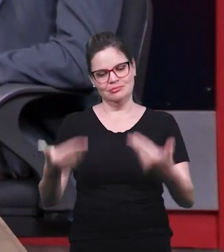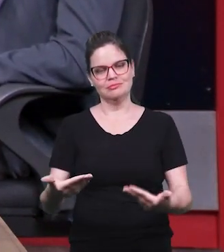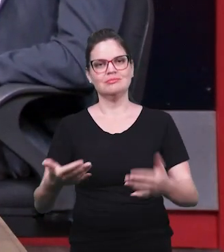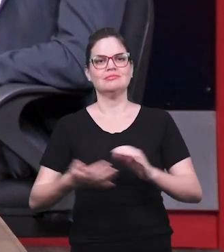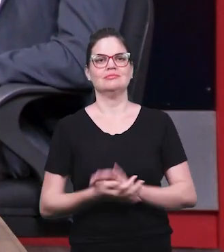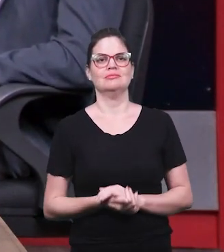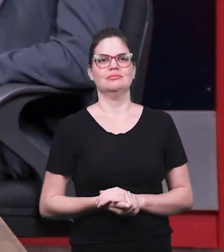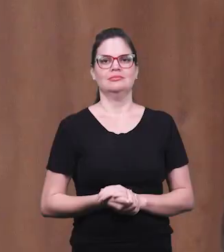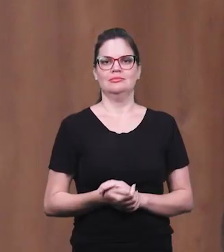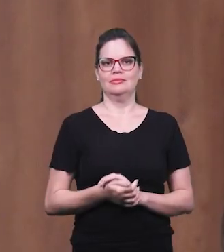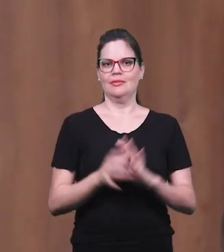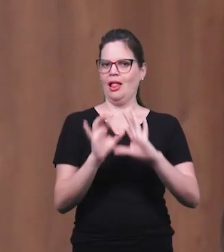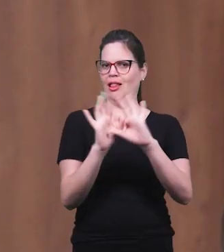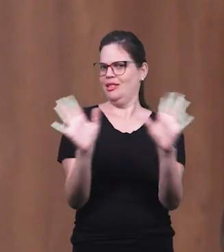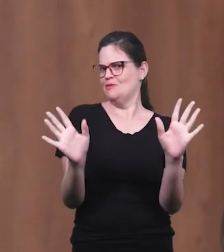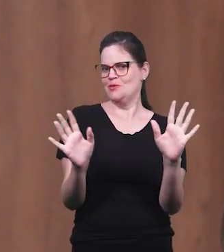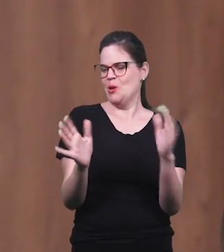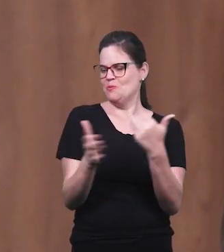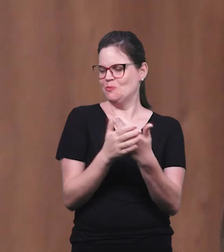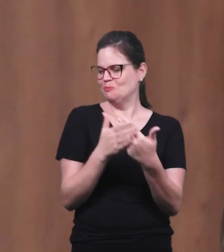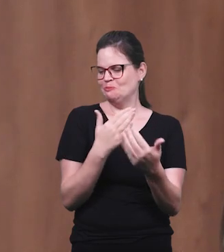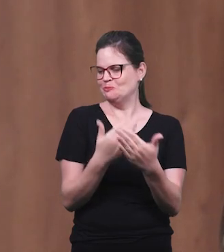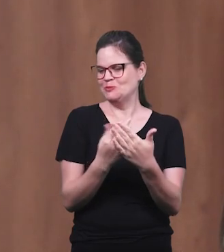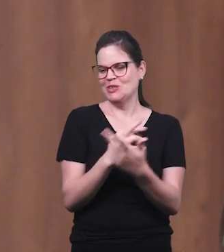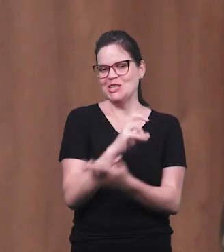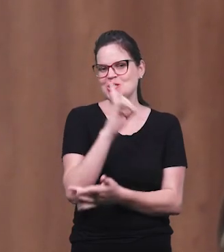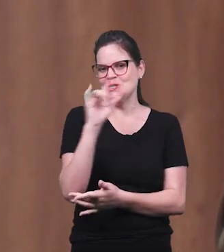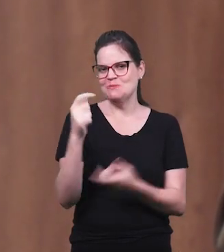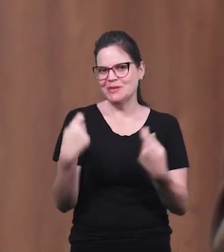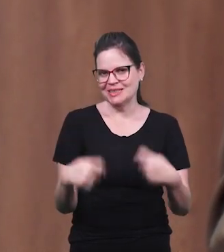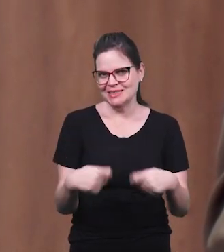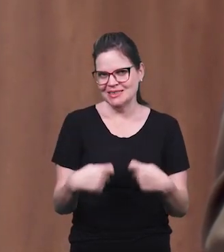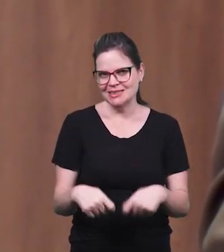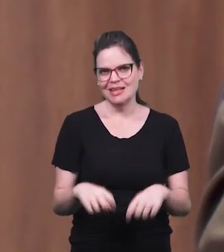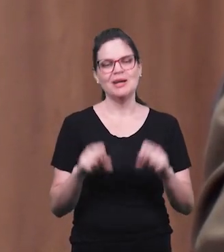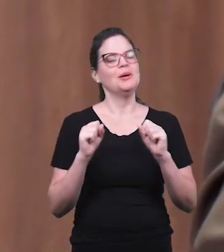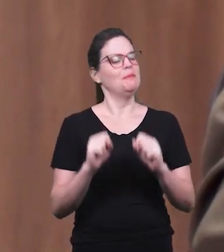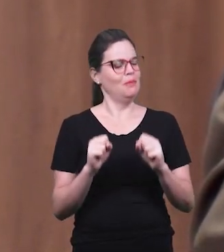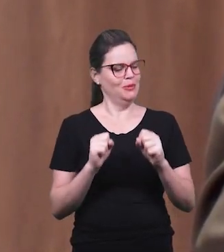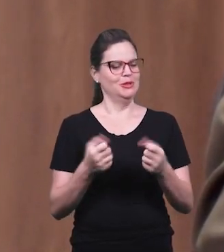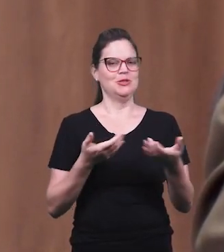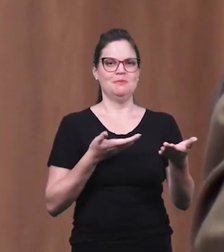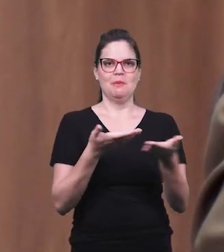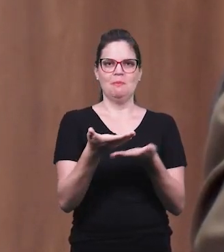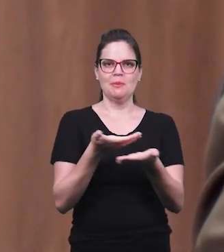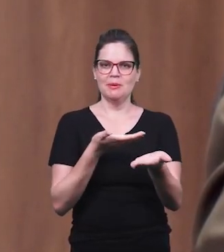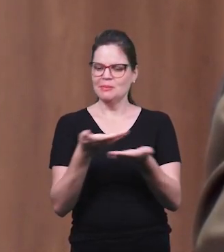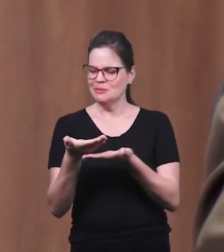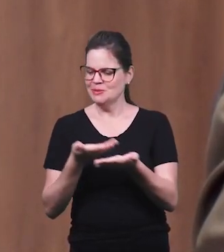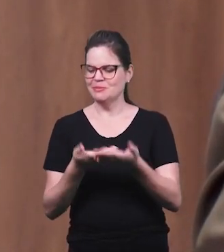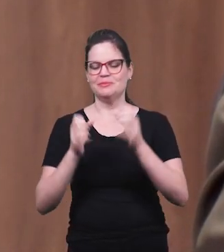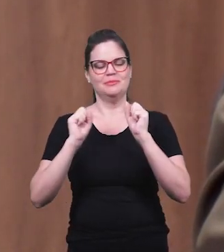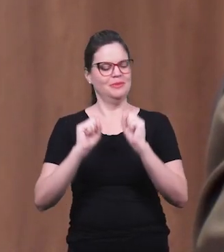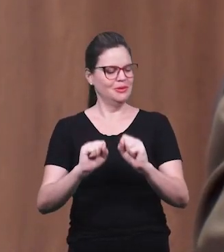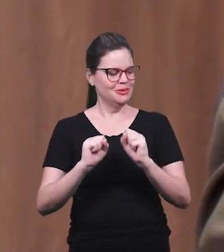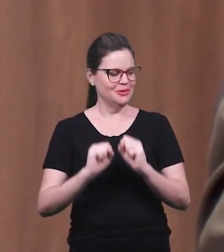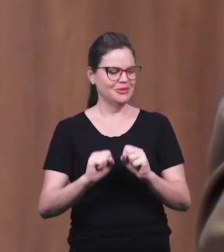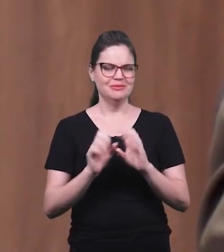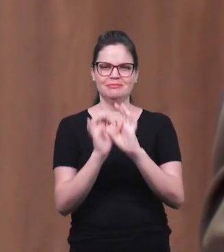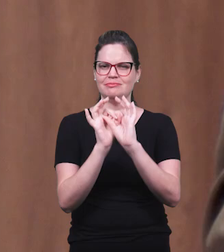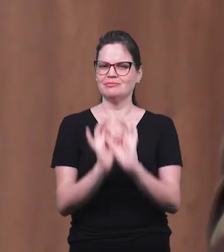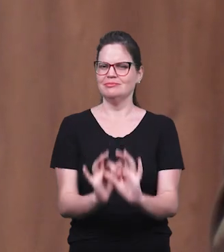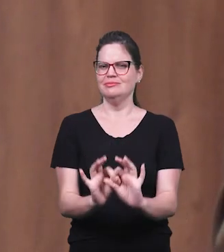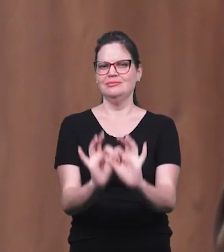né? E estou à disposição, né? À disposição para outras interações, outros Ah, com trabalhos, né? certeza. E vai